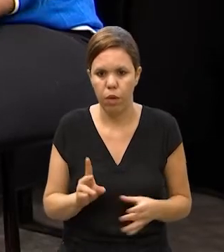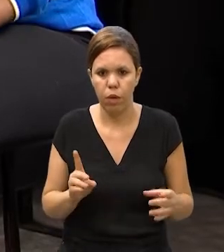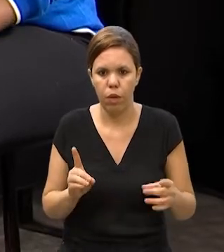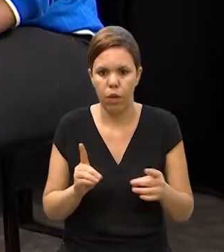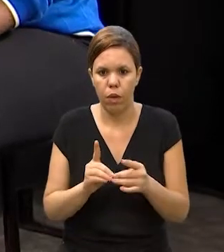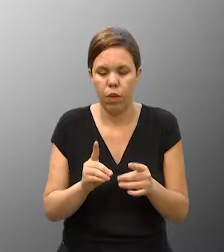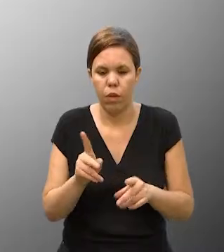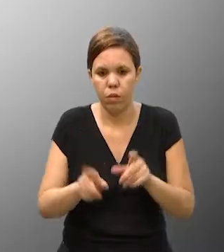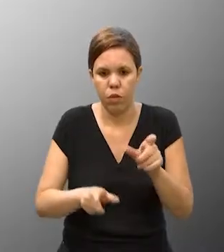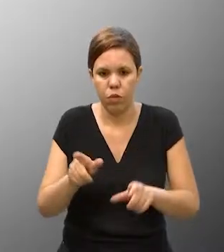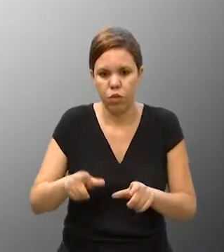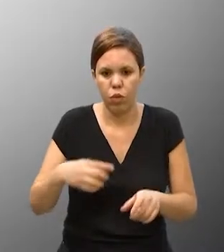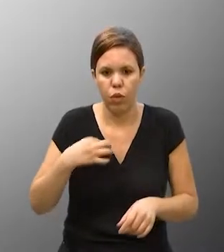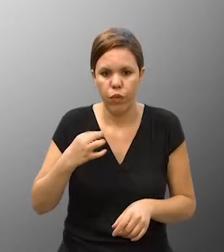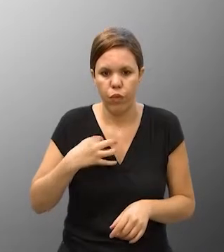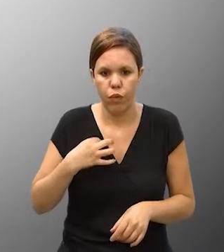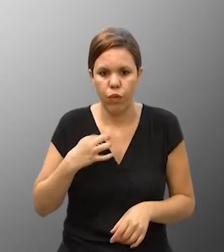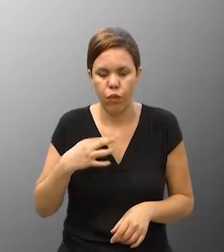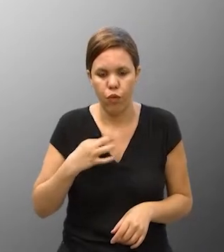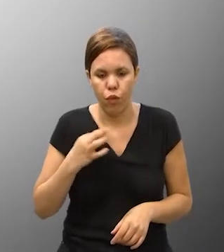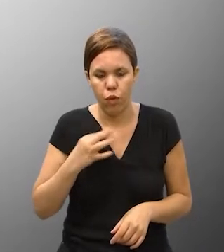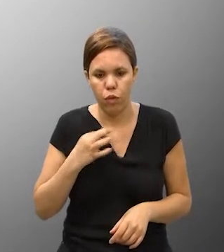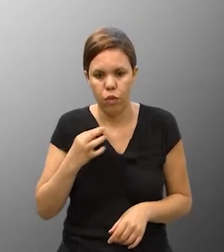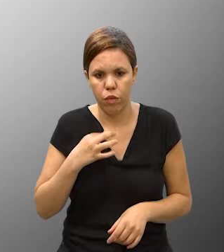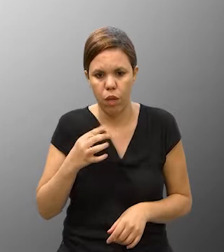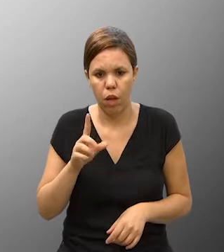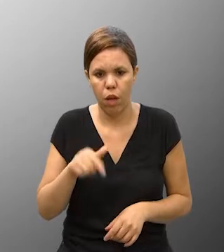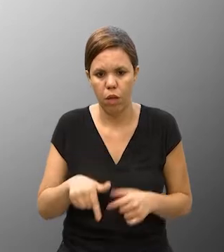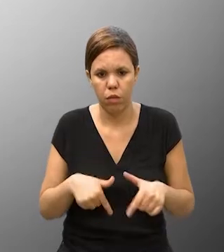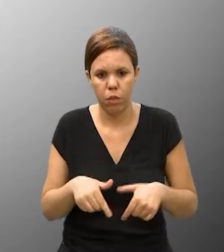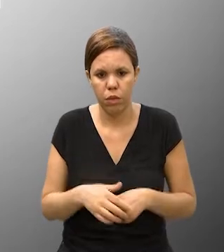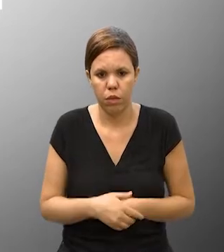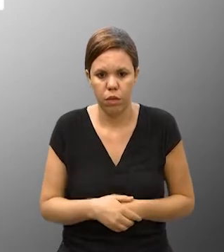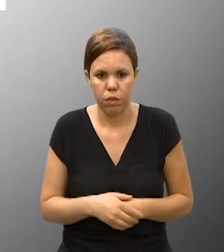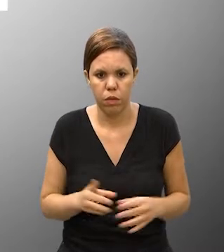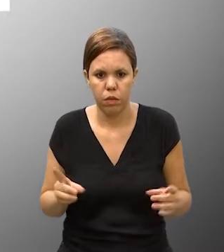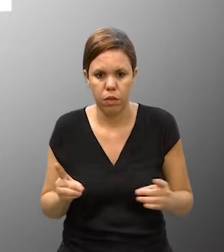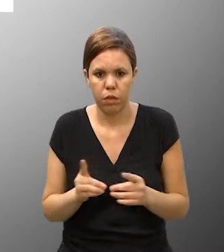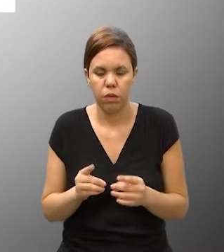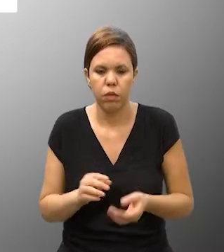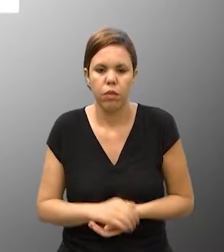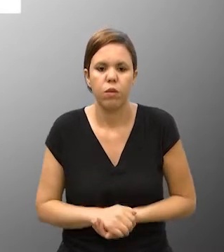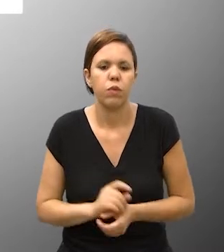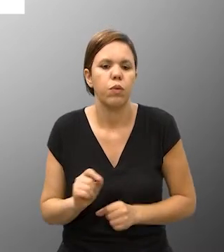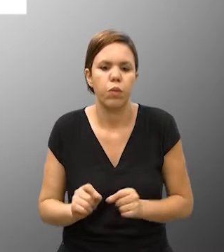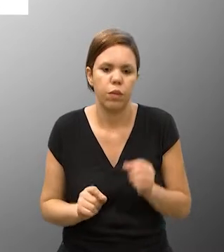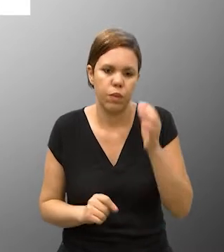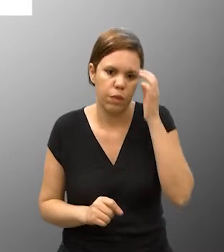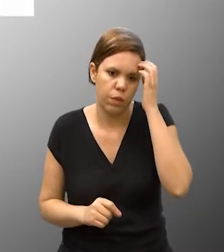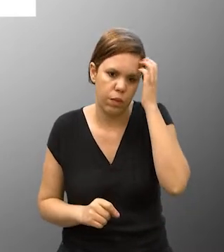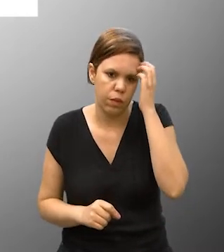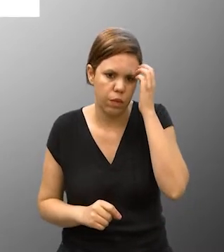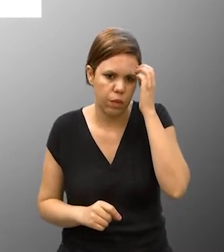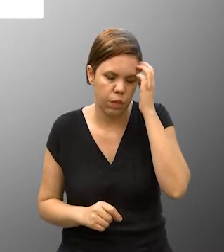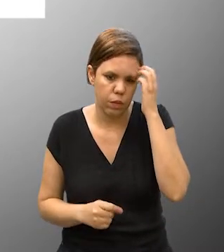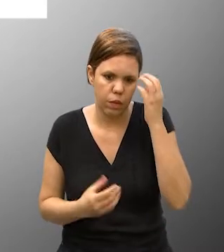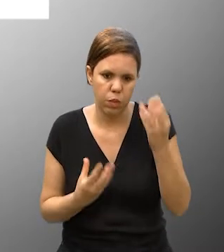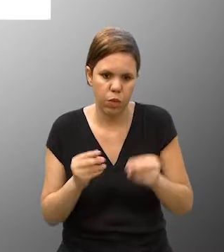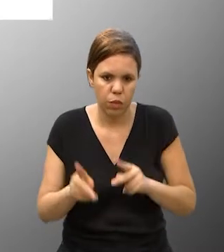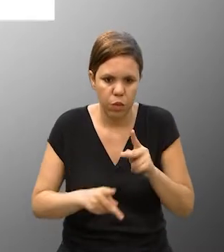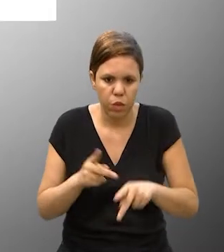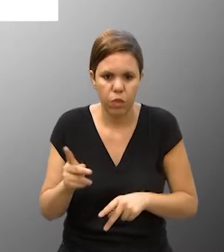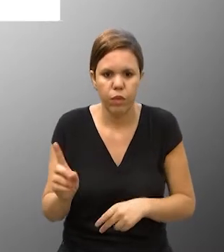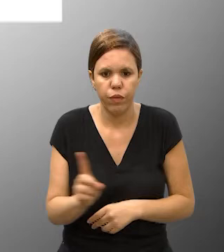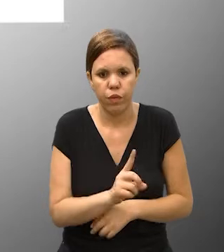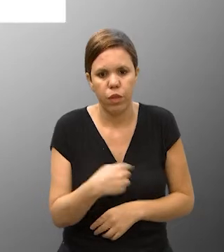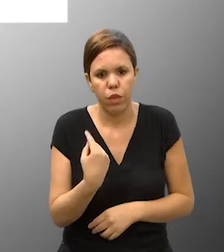serviços voluntários. Esse é um trabalho assistencial que muitas pessoas vêm ao